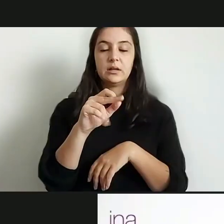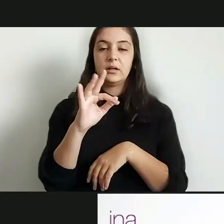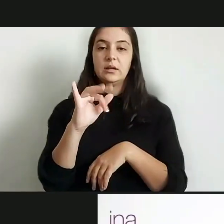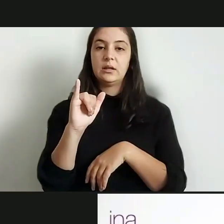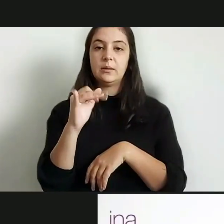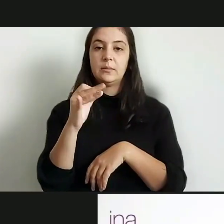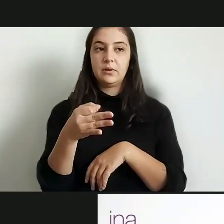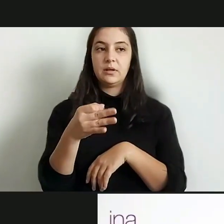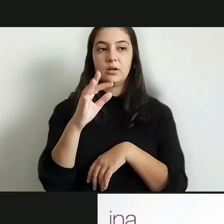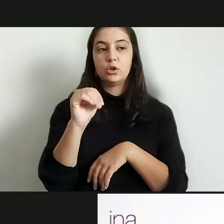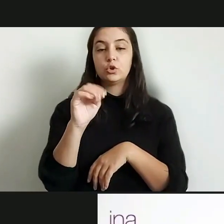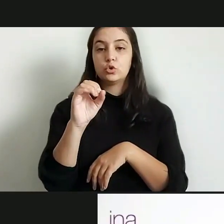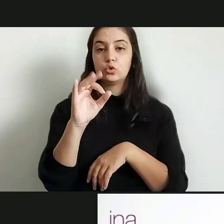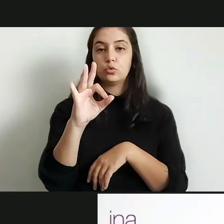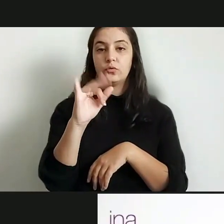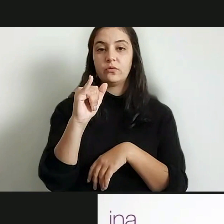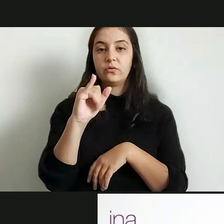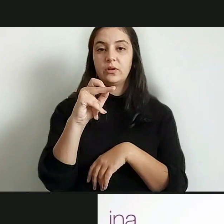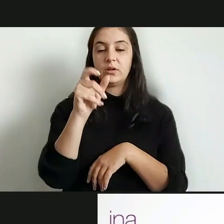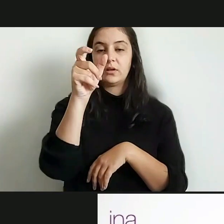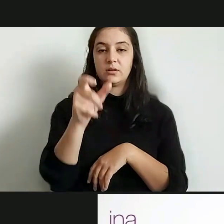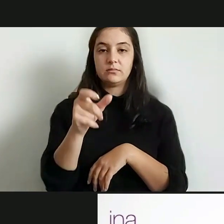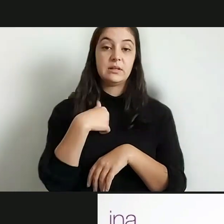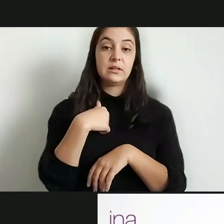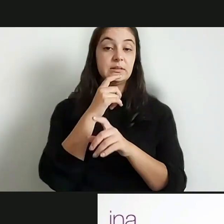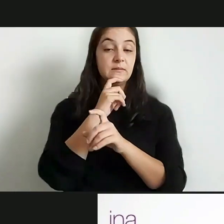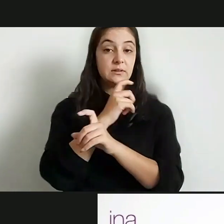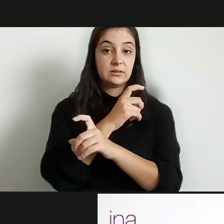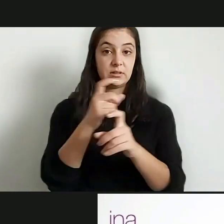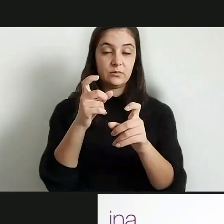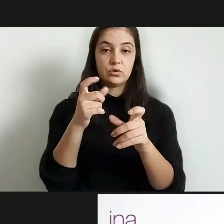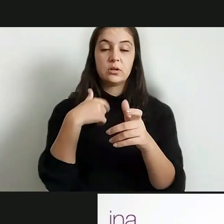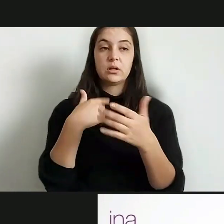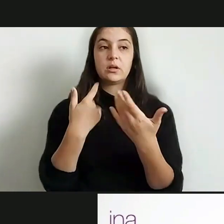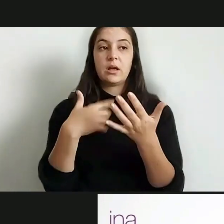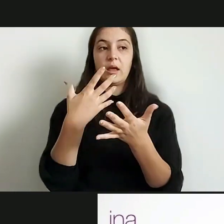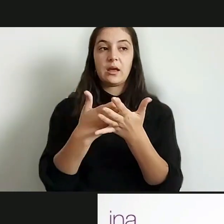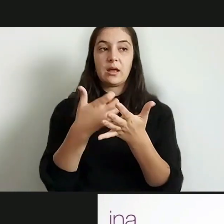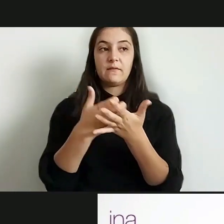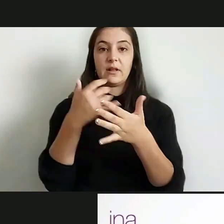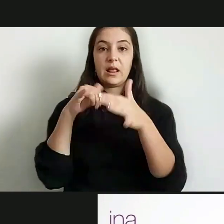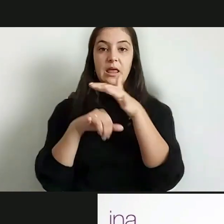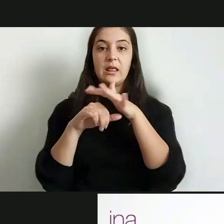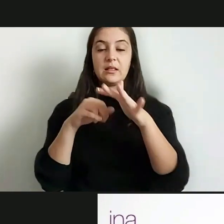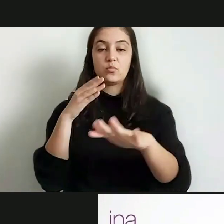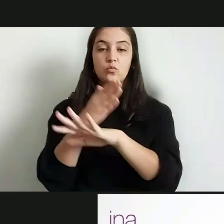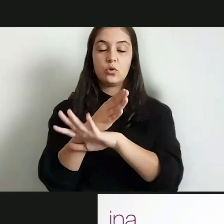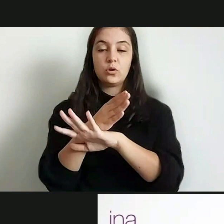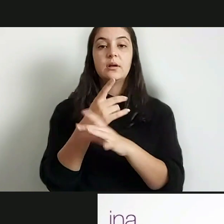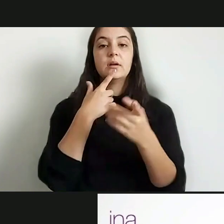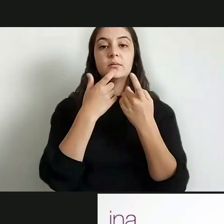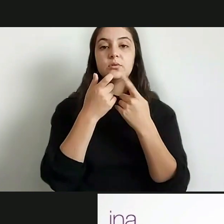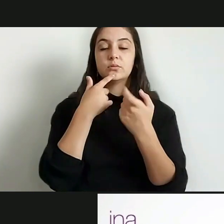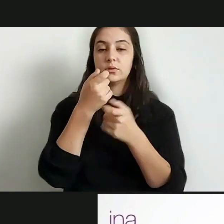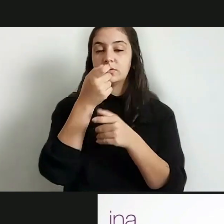Crisóstomo. Informamos que a sessão é gravada e transmitida em direto através do canal de YouTube do INA e as questões que os